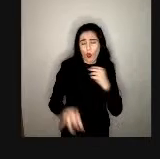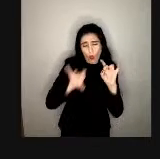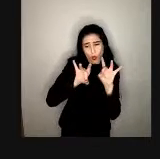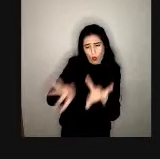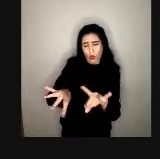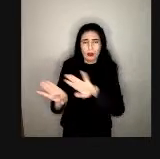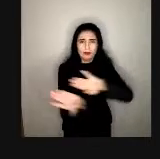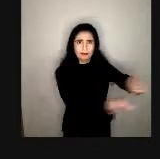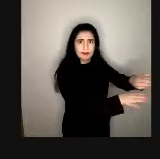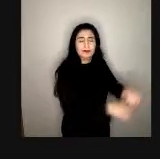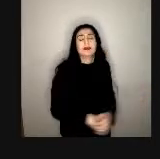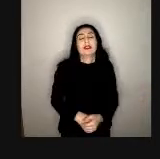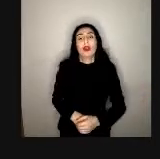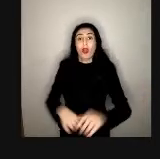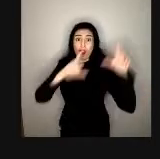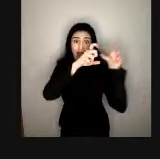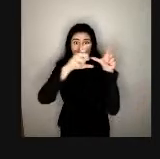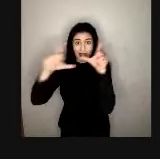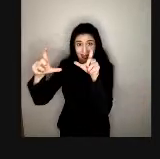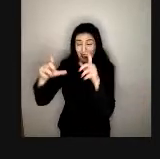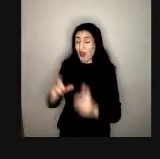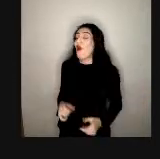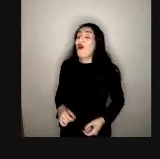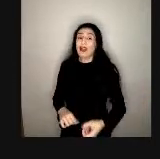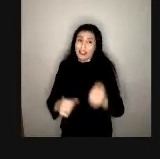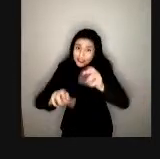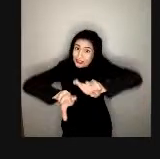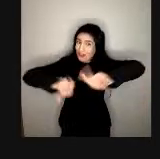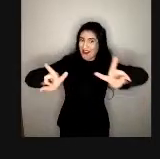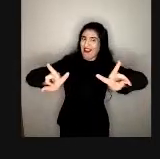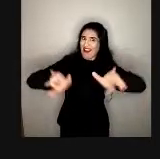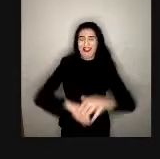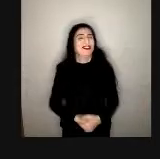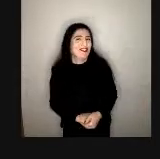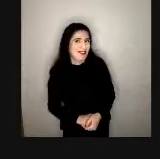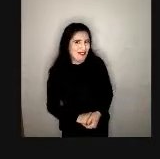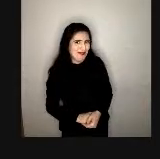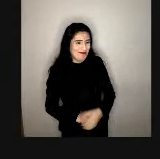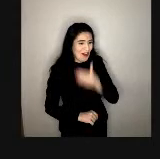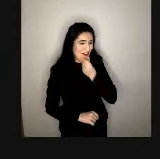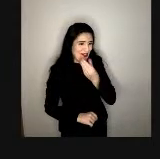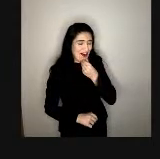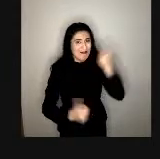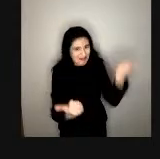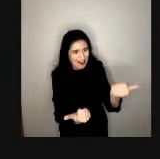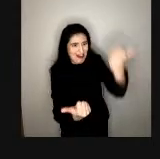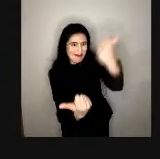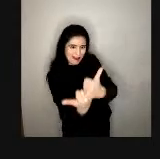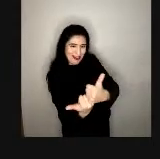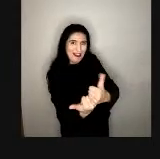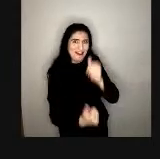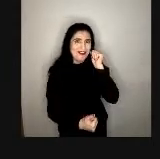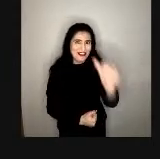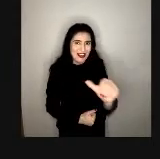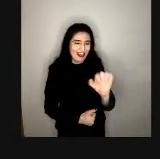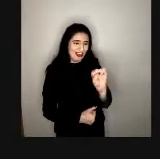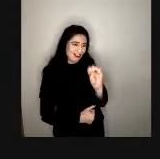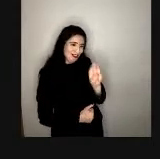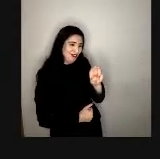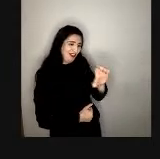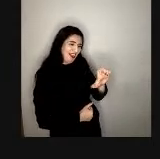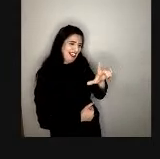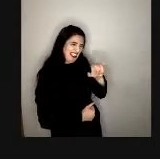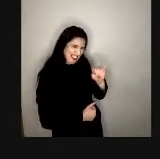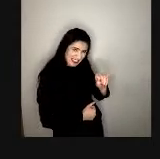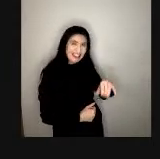as fotos. Um marido que apoia demais, o Ronald, que apoiou a Sueli, e ela não queria fazer a reconstrução, e